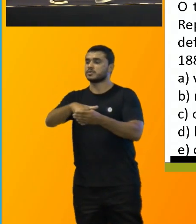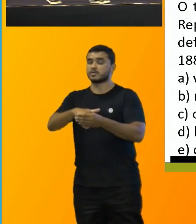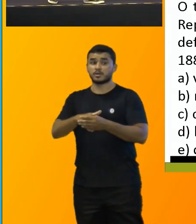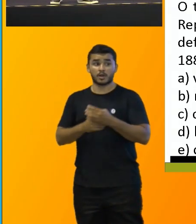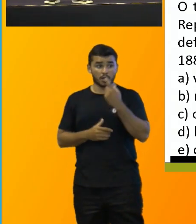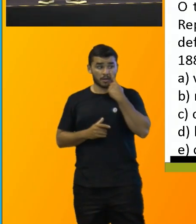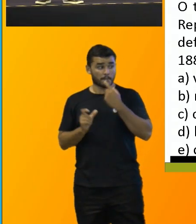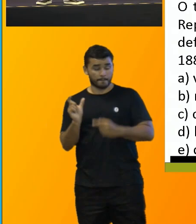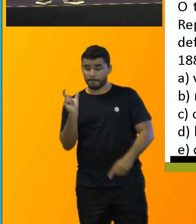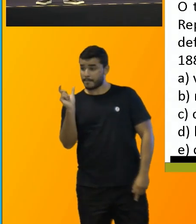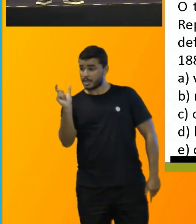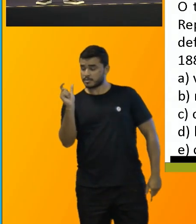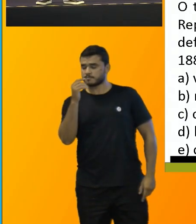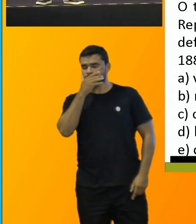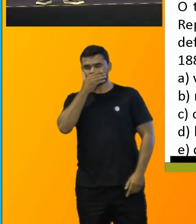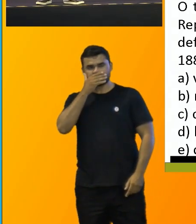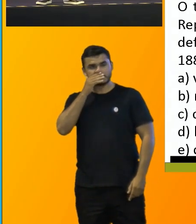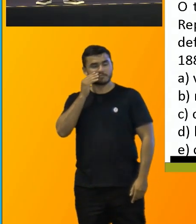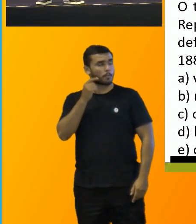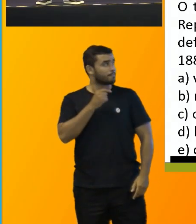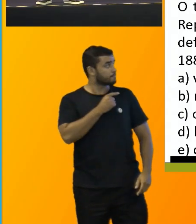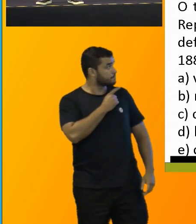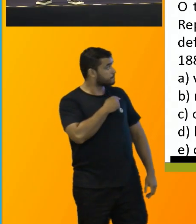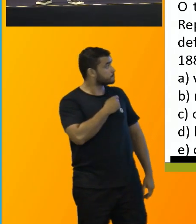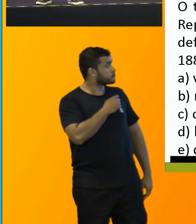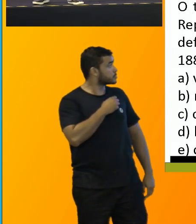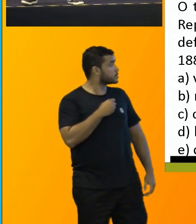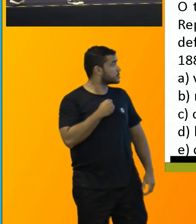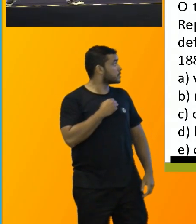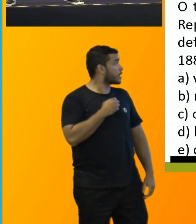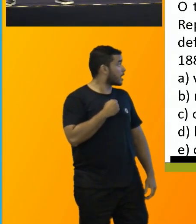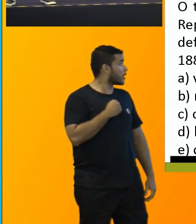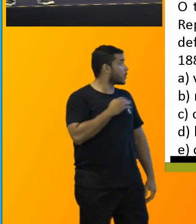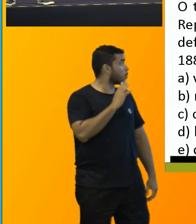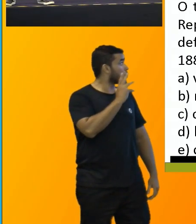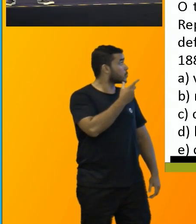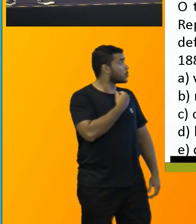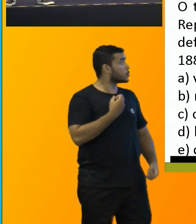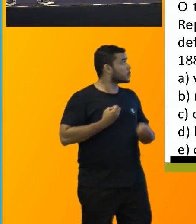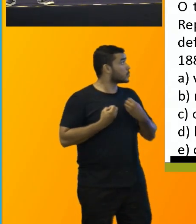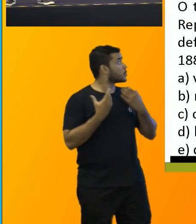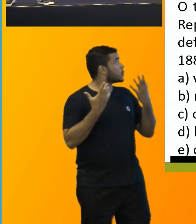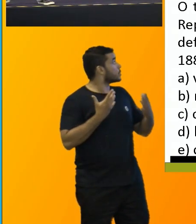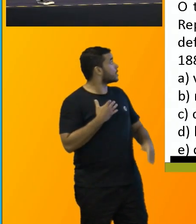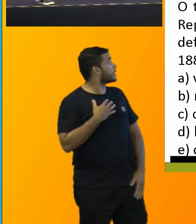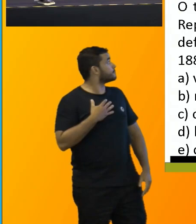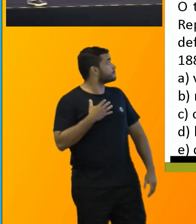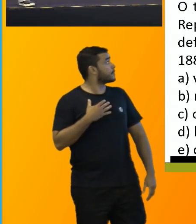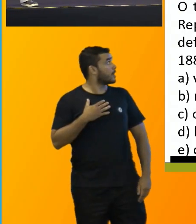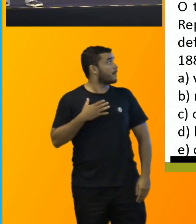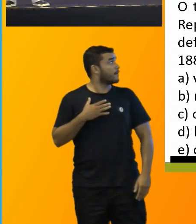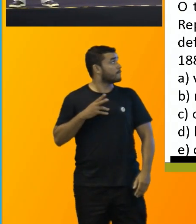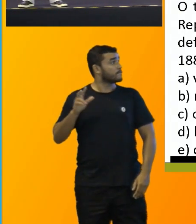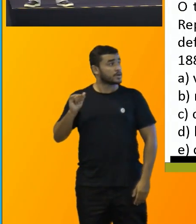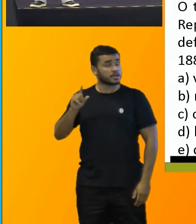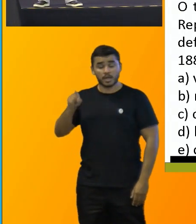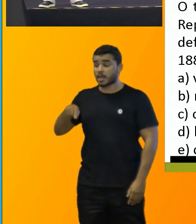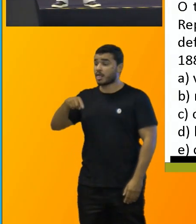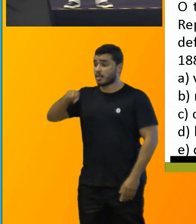tanto hoje. Mas a gente pode substituir por admirado, surpreso, boquiaberto,